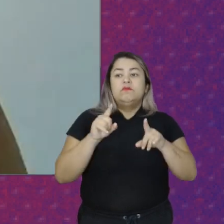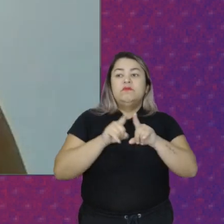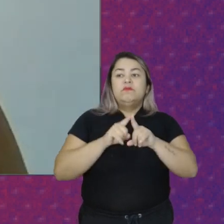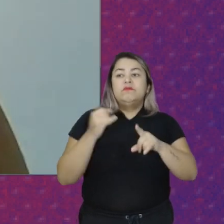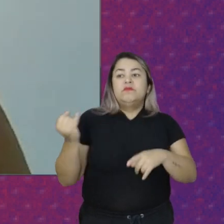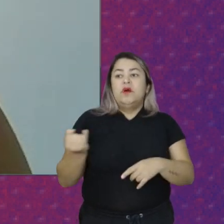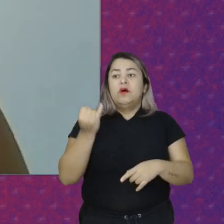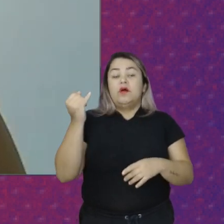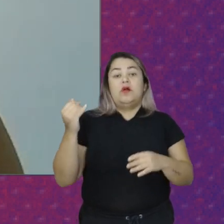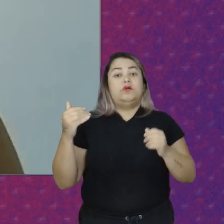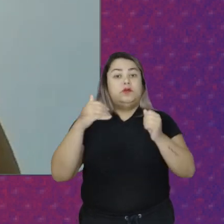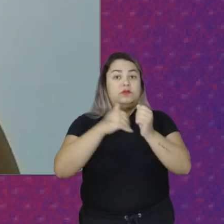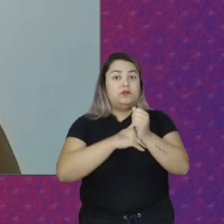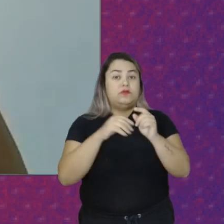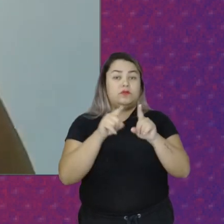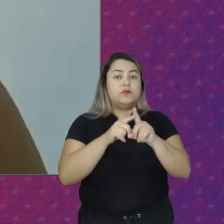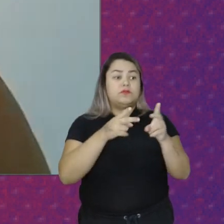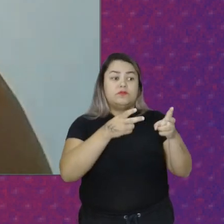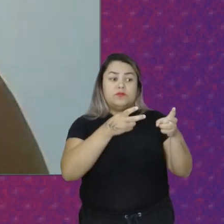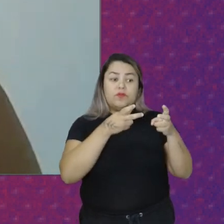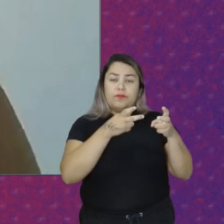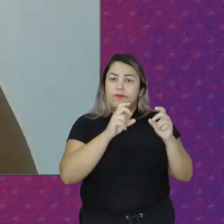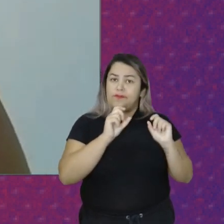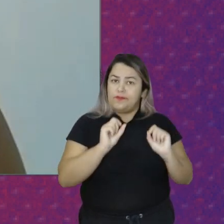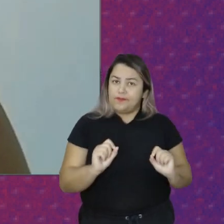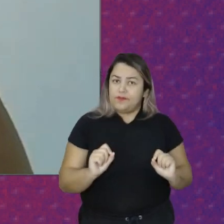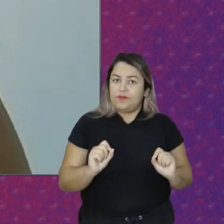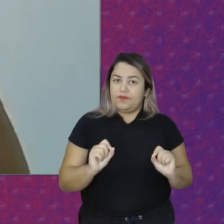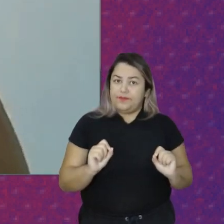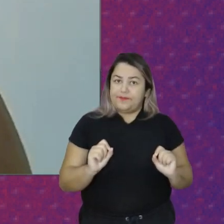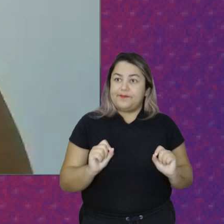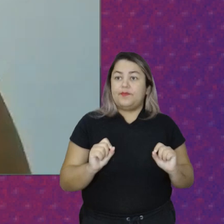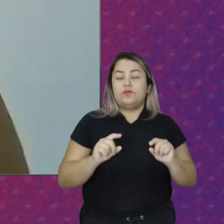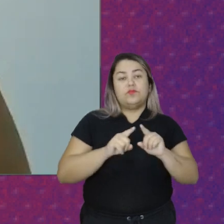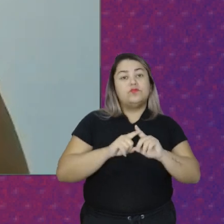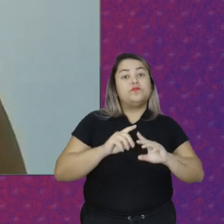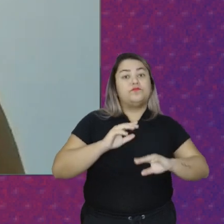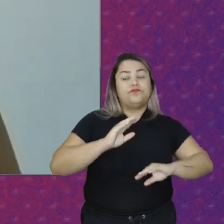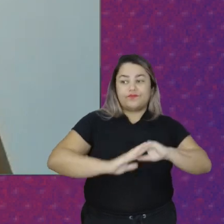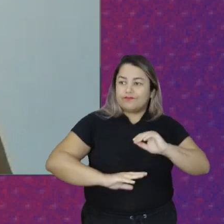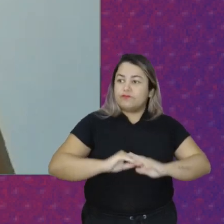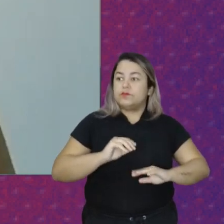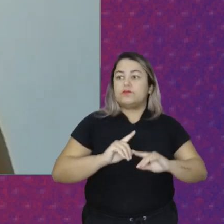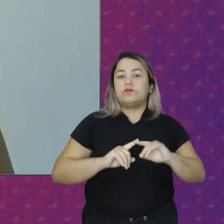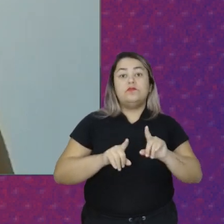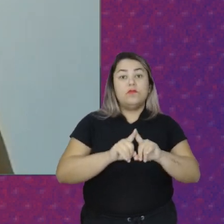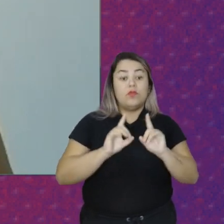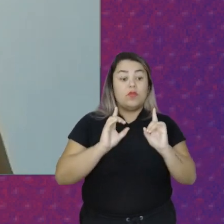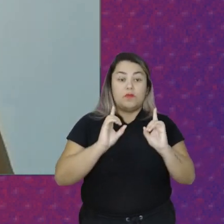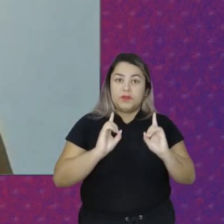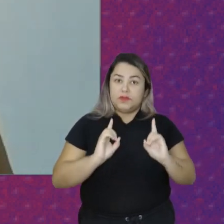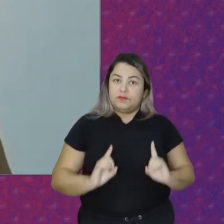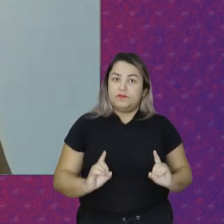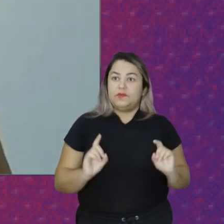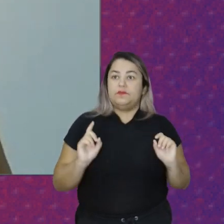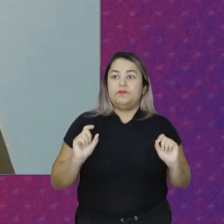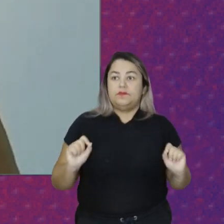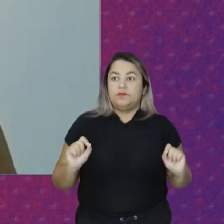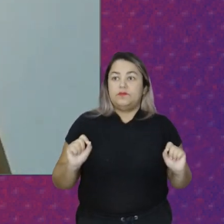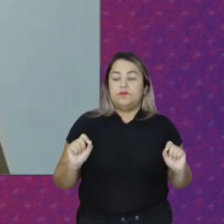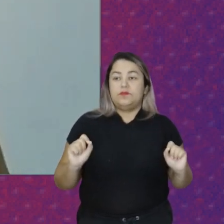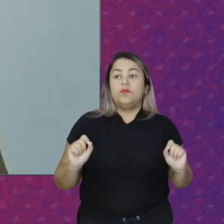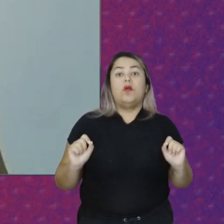gente guarde como concepção, né? Concepção, inclusive, de sujeitos, né? Sujeitos com deficiência.